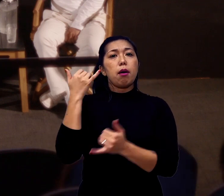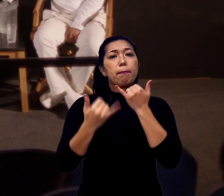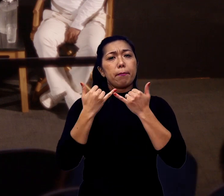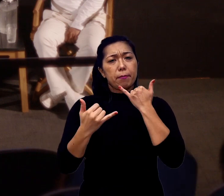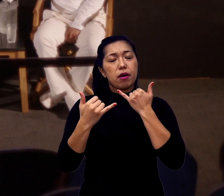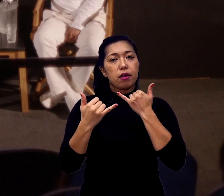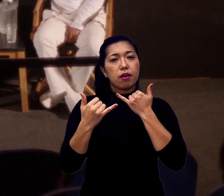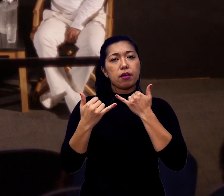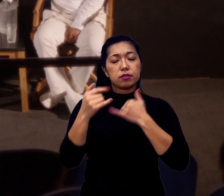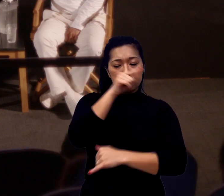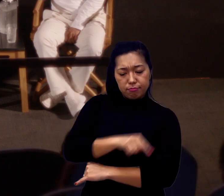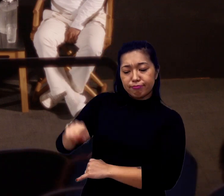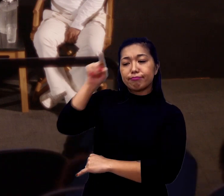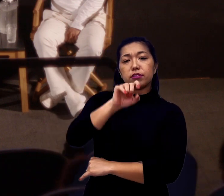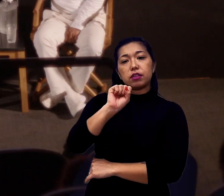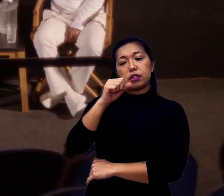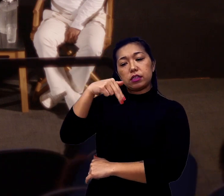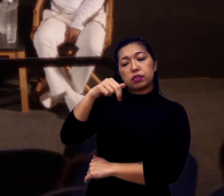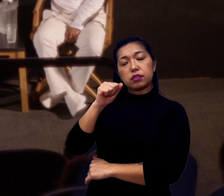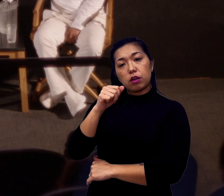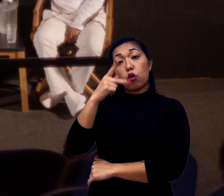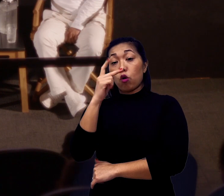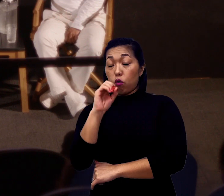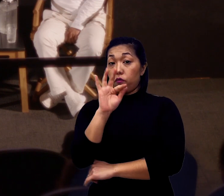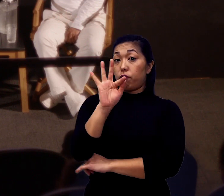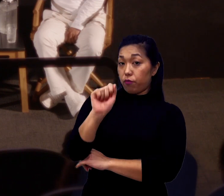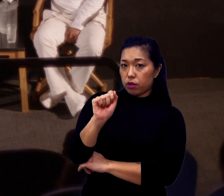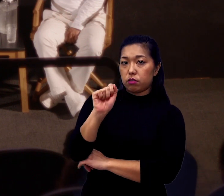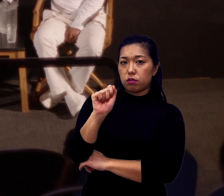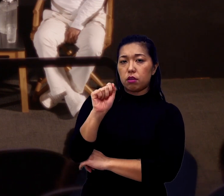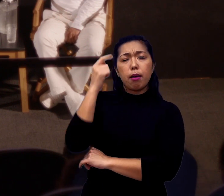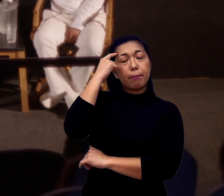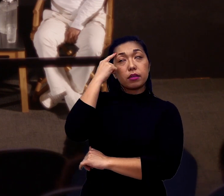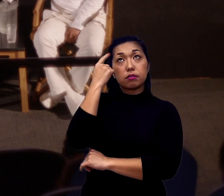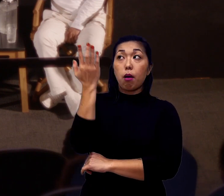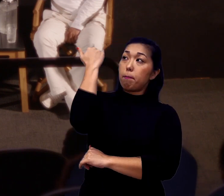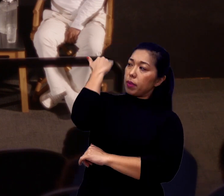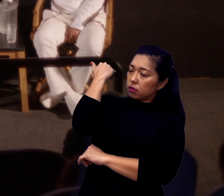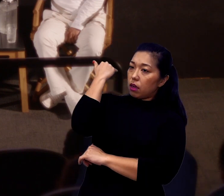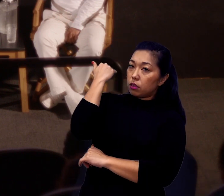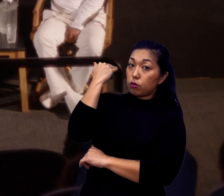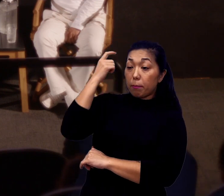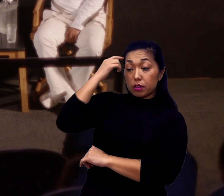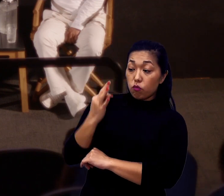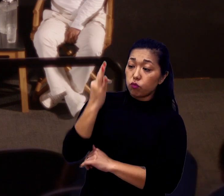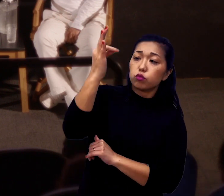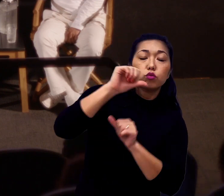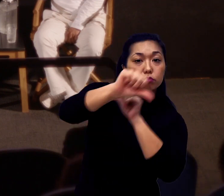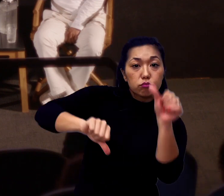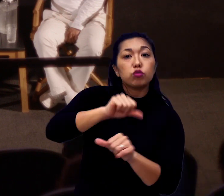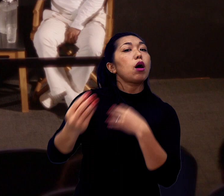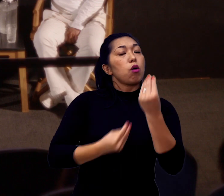movimento de Sankofa, né, que é olhar para o passado, entender as coisas que foram construídas, para que a gente consiga, de fato, avançar. E,